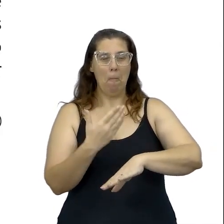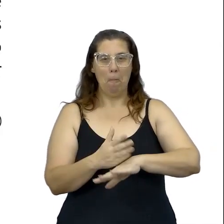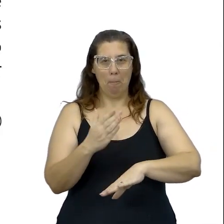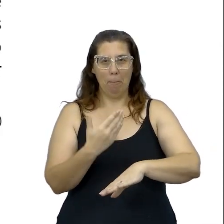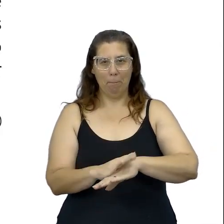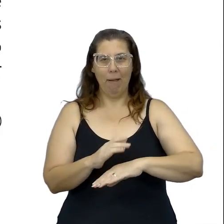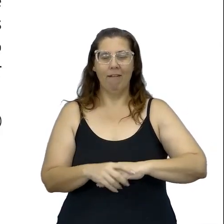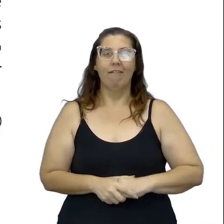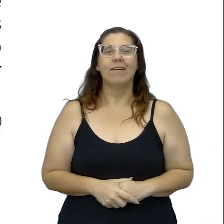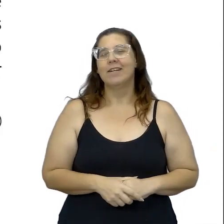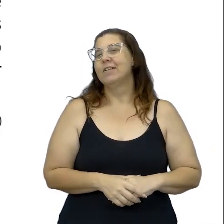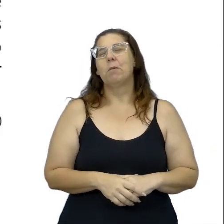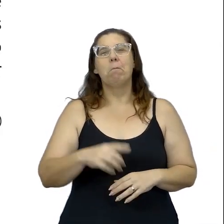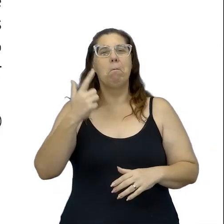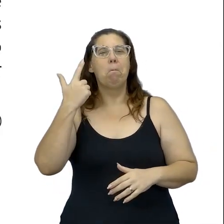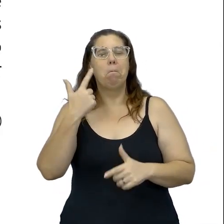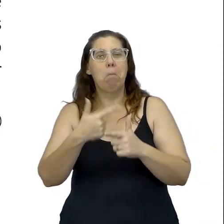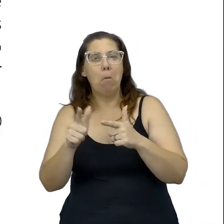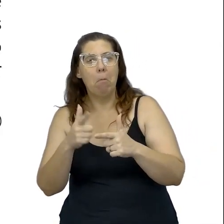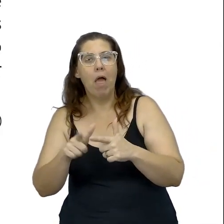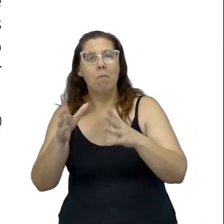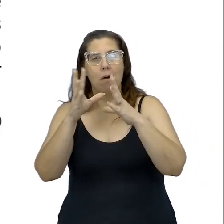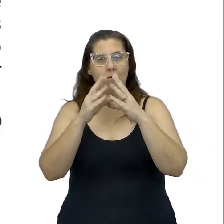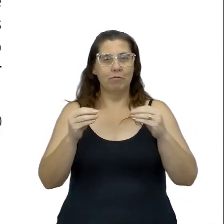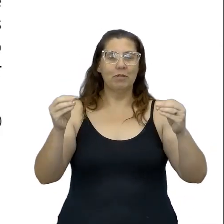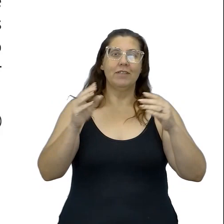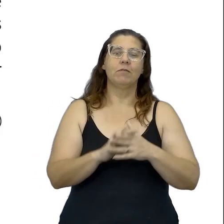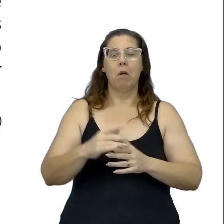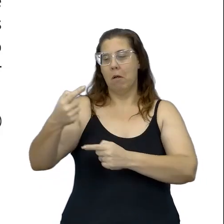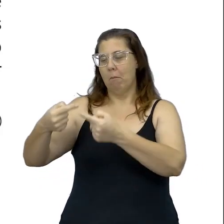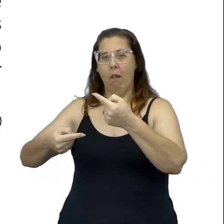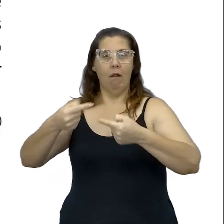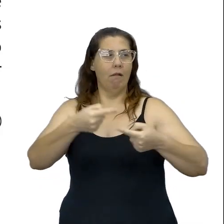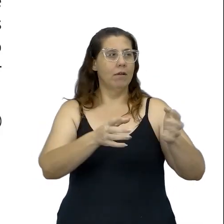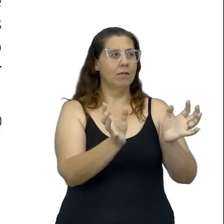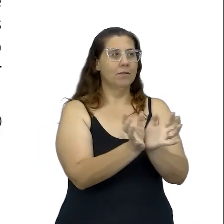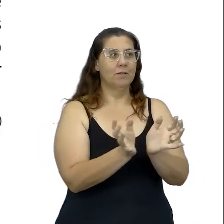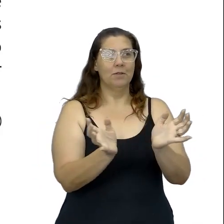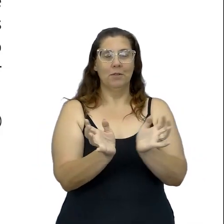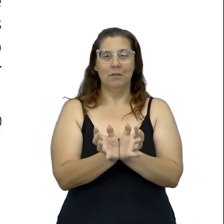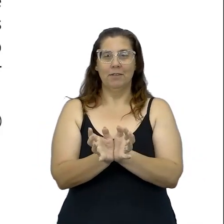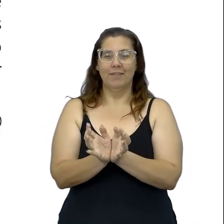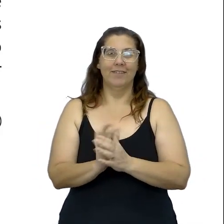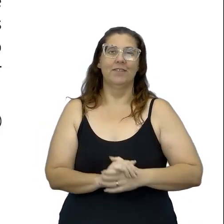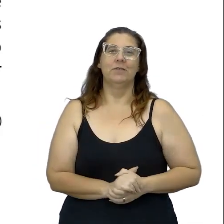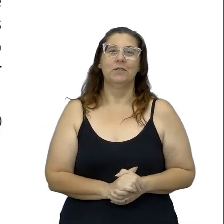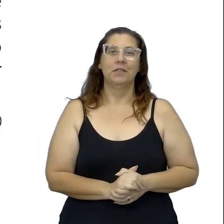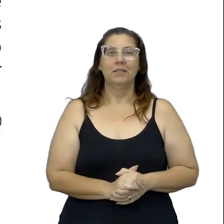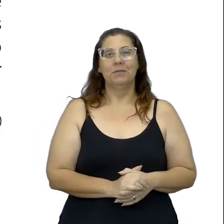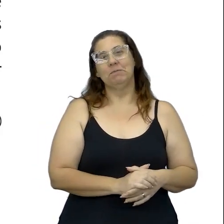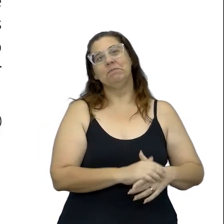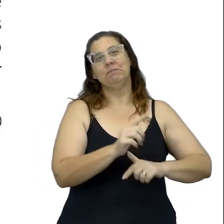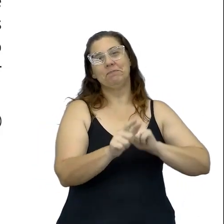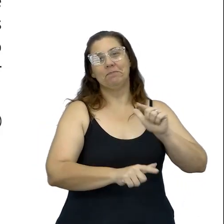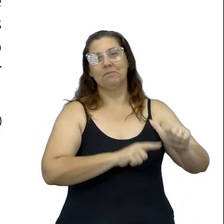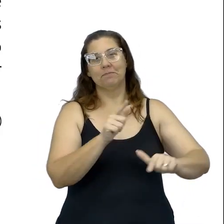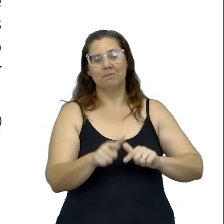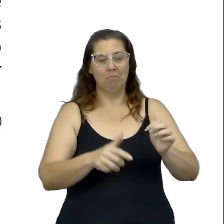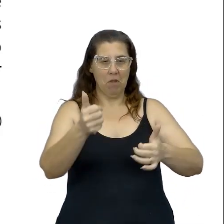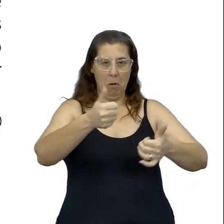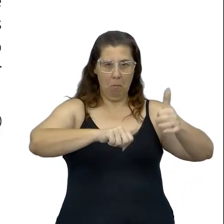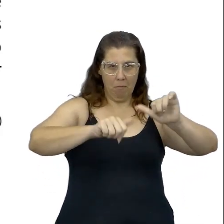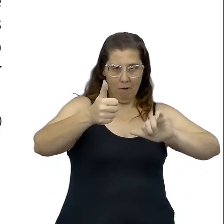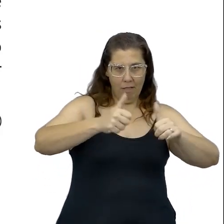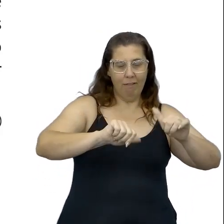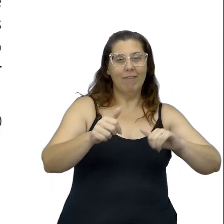Então, como resolução de problemas e projetos, a discussão em grupo e trabalhos em laboratórios, né, de informática,